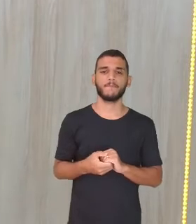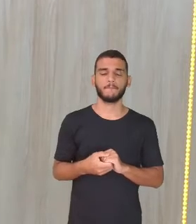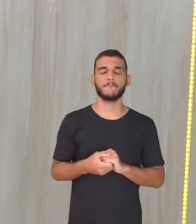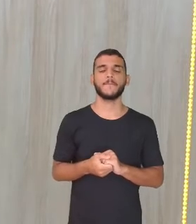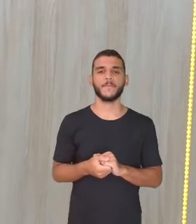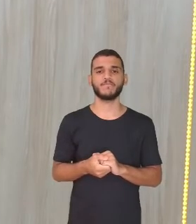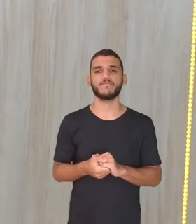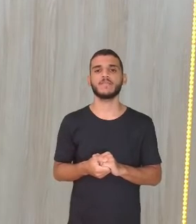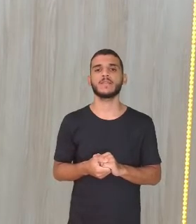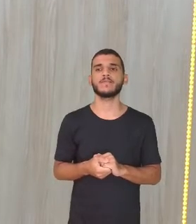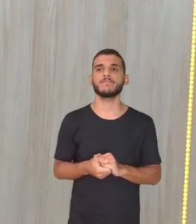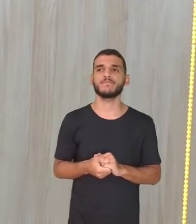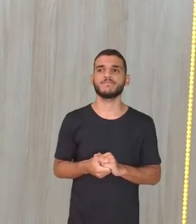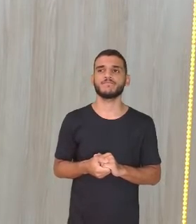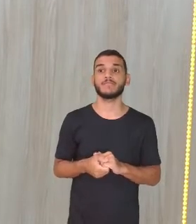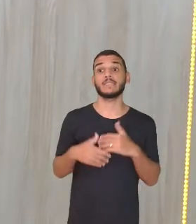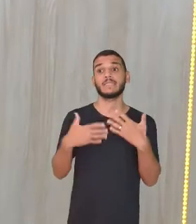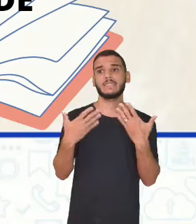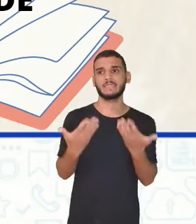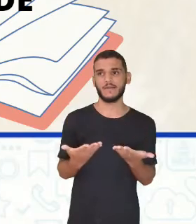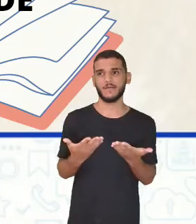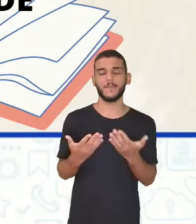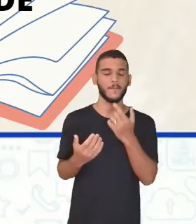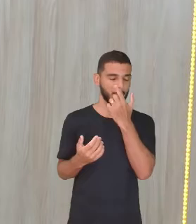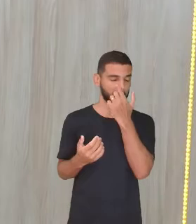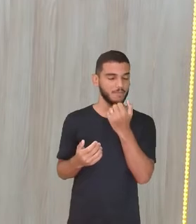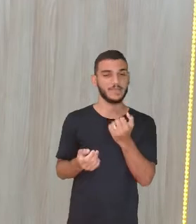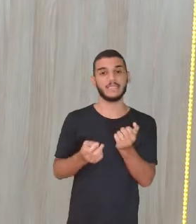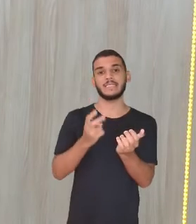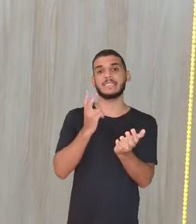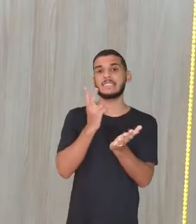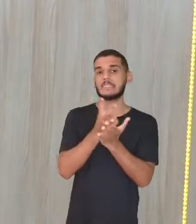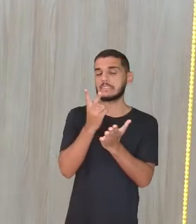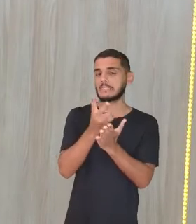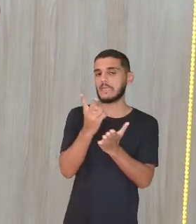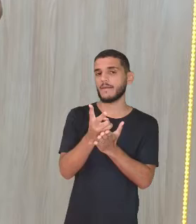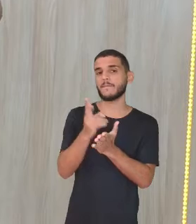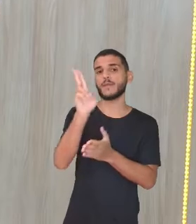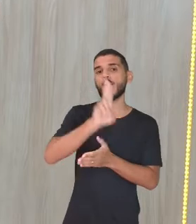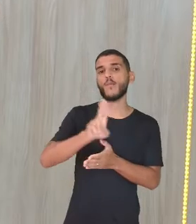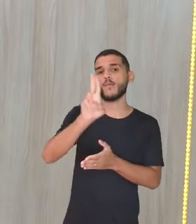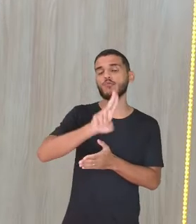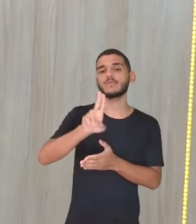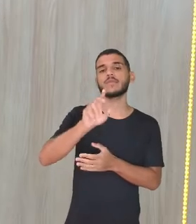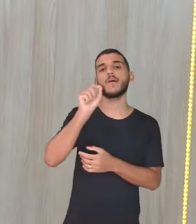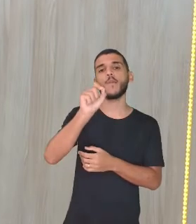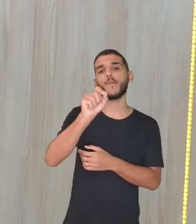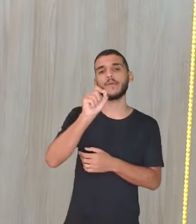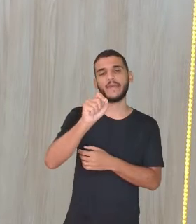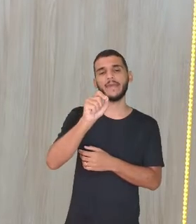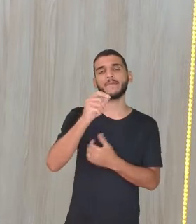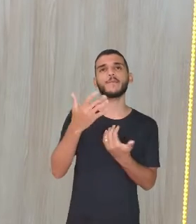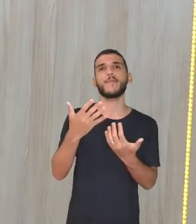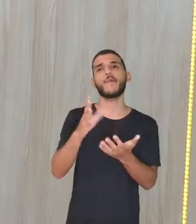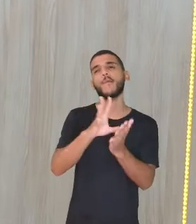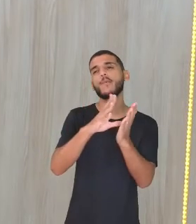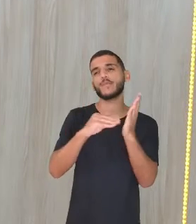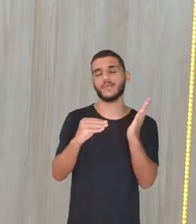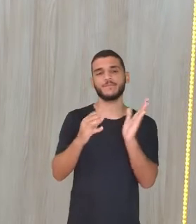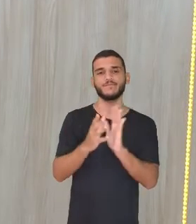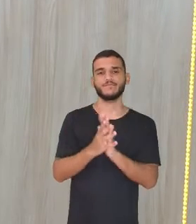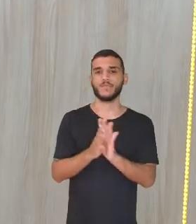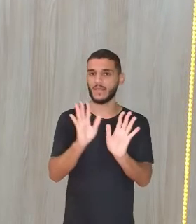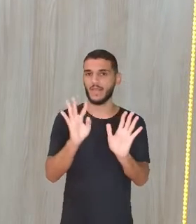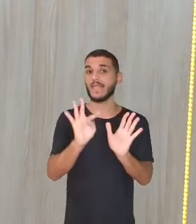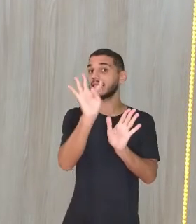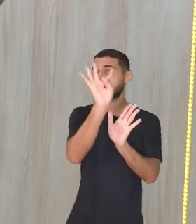com argumento. Eu sempre acho e sempre exemplifico, né, dizendo que um texto ele é uma trilha, ele é um